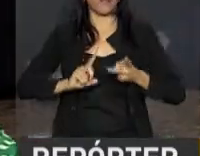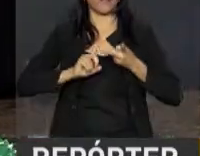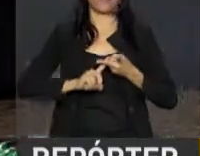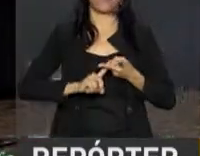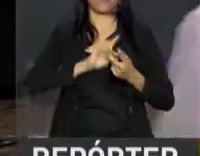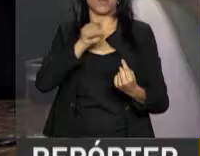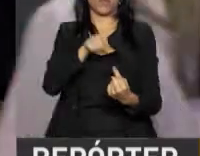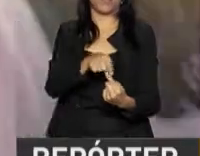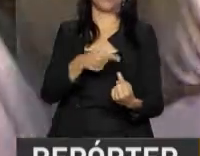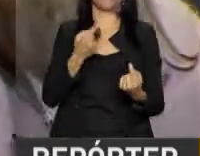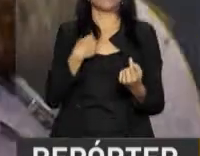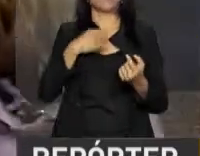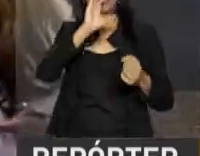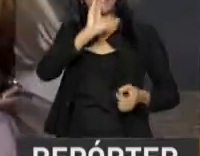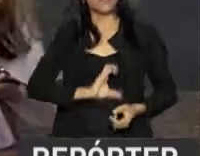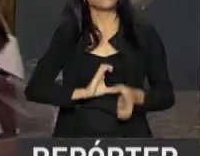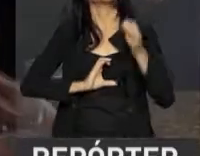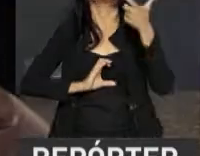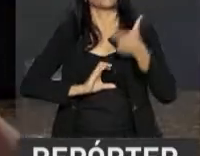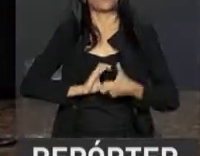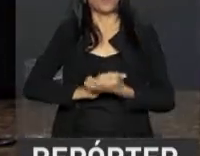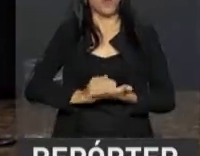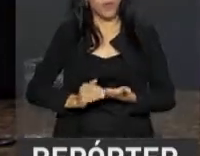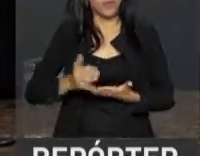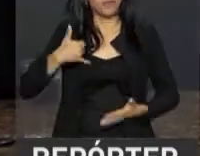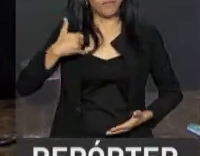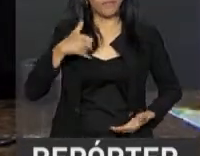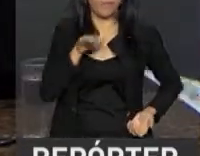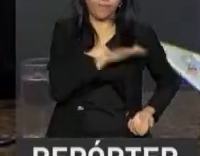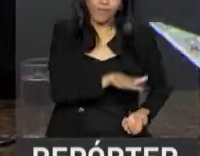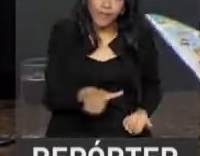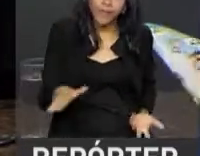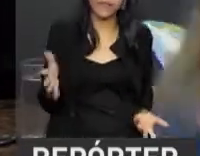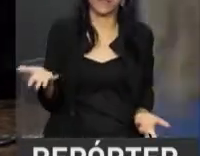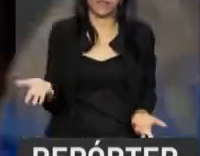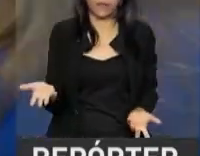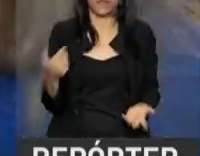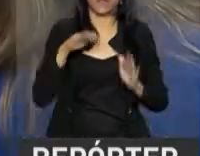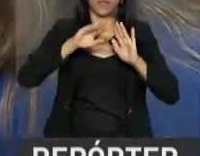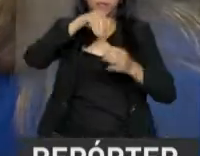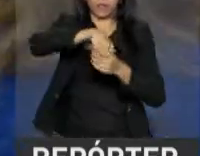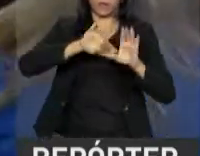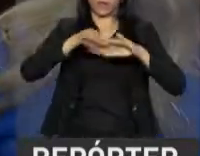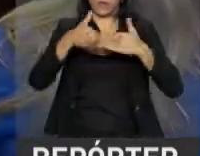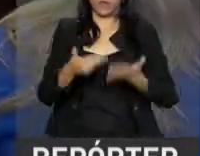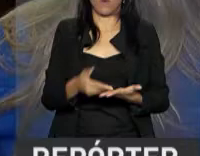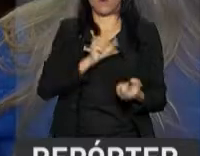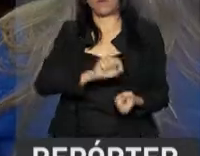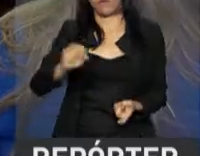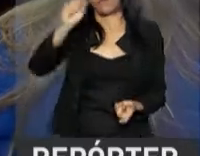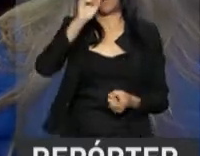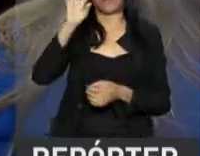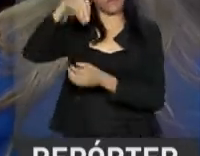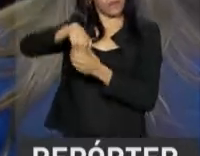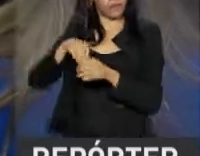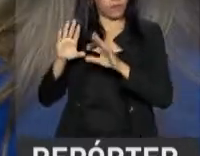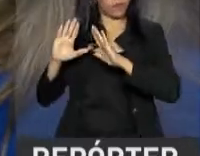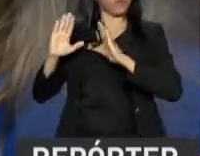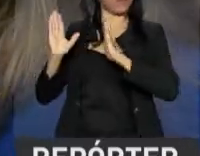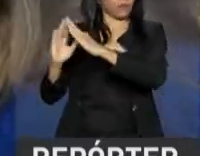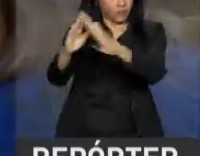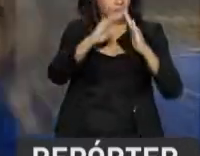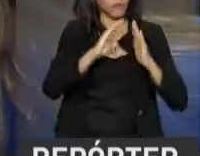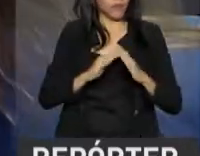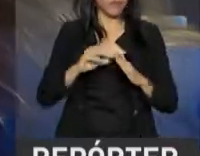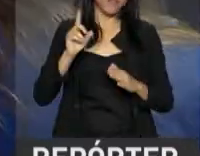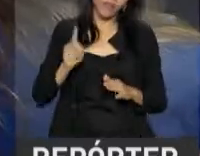se forma durante a infância, é uma vida de uma criança, na escola, no convívio do lar. E evidentemente que o